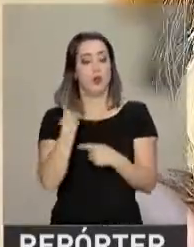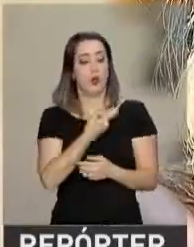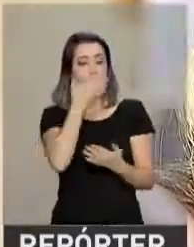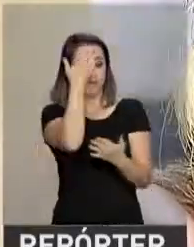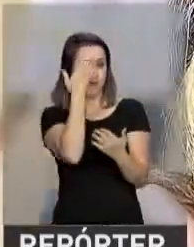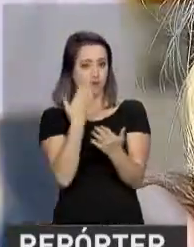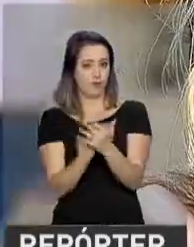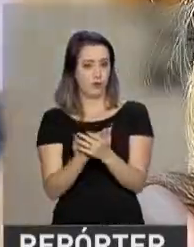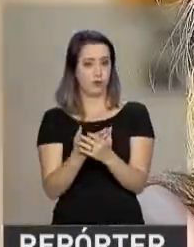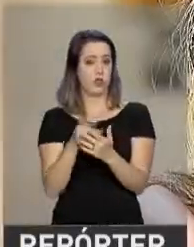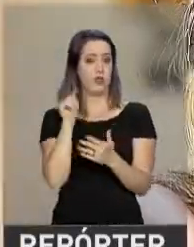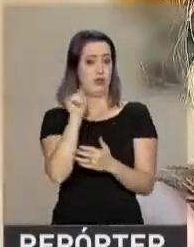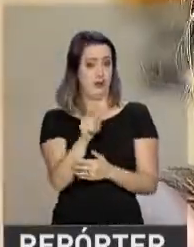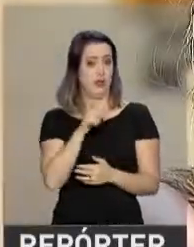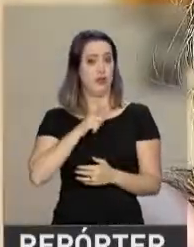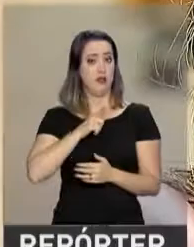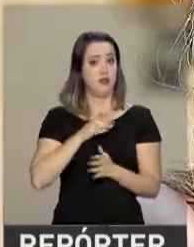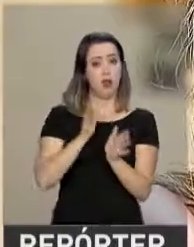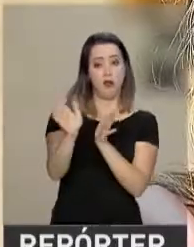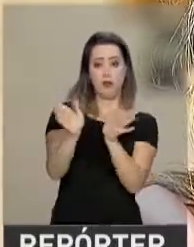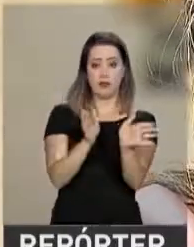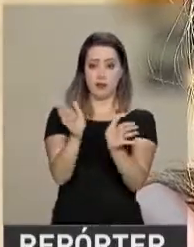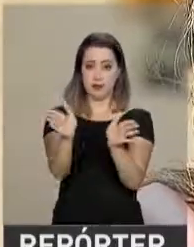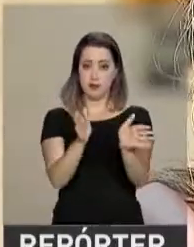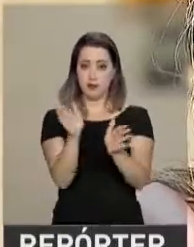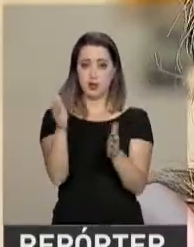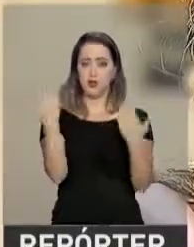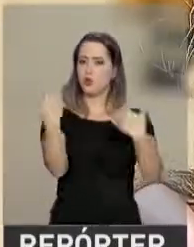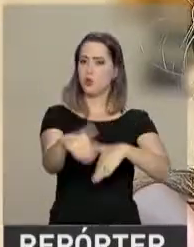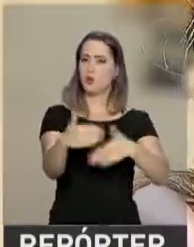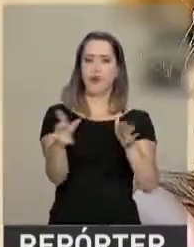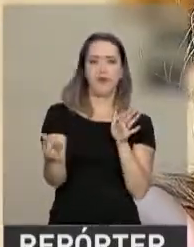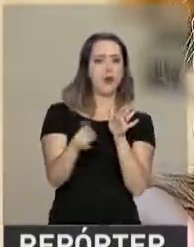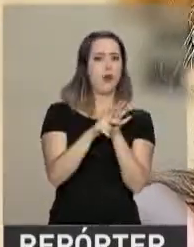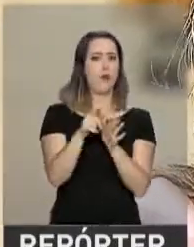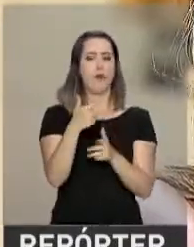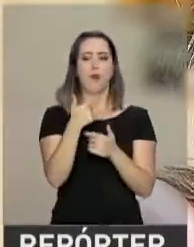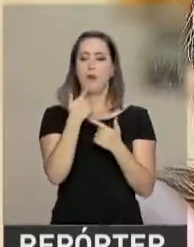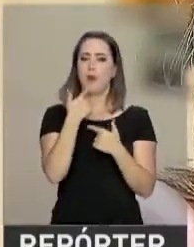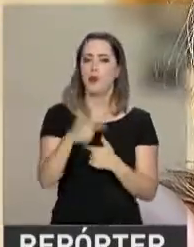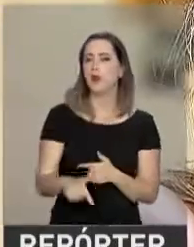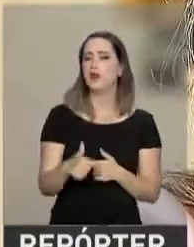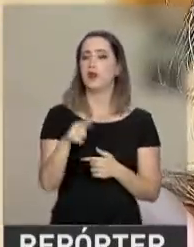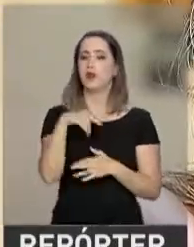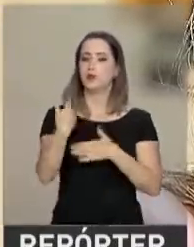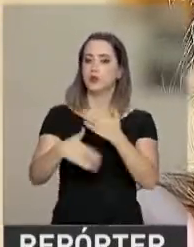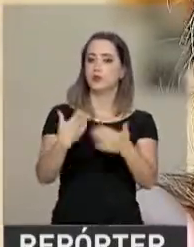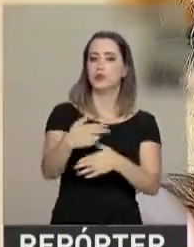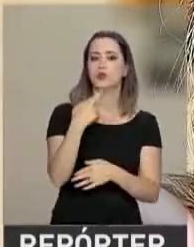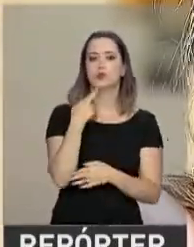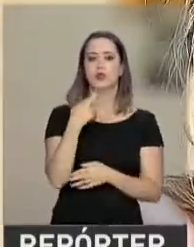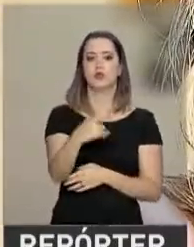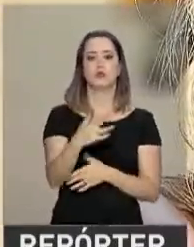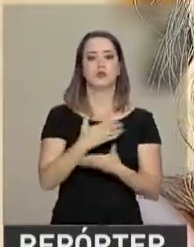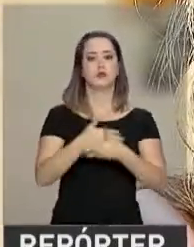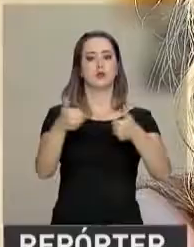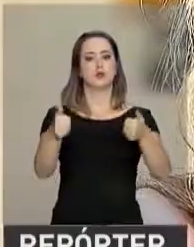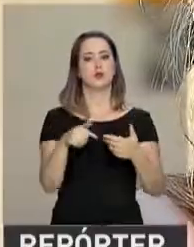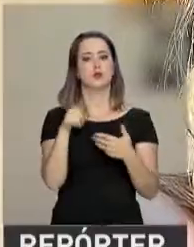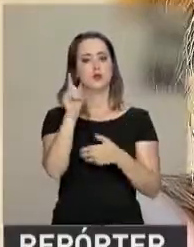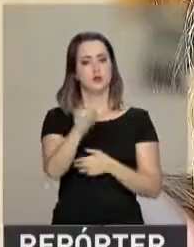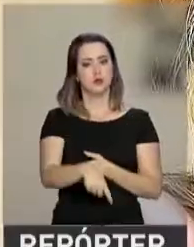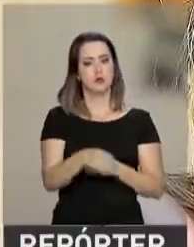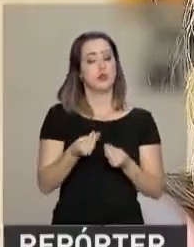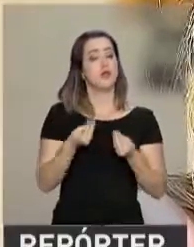que a medida que ele tem acessibilidade provas na sua própria língua o desempenho o resultado dele vai ser melhor então